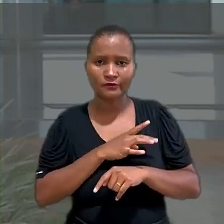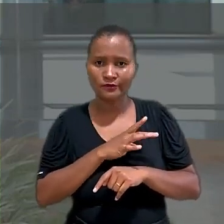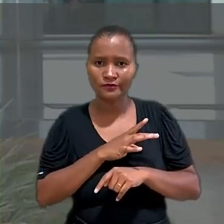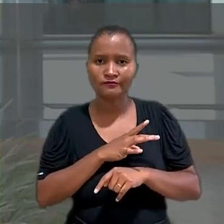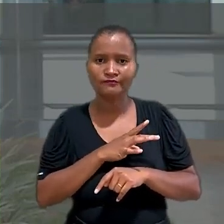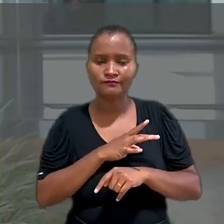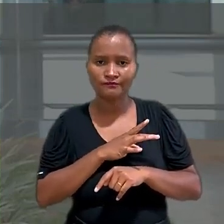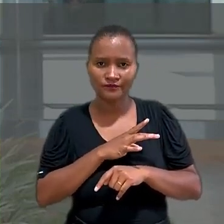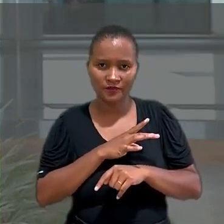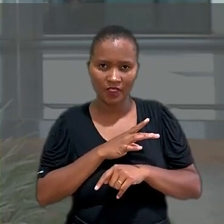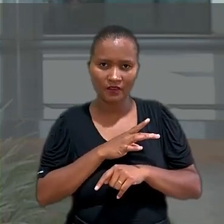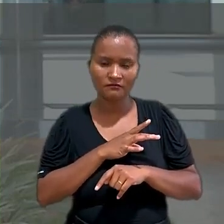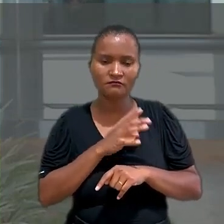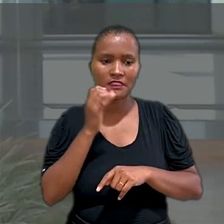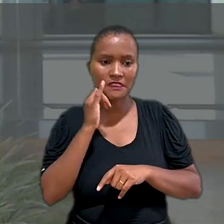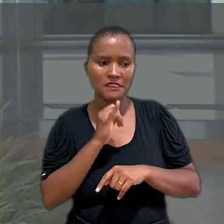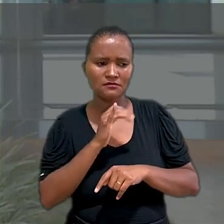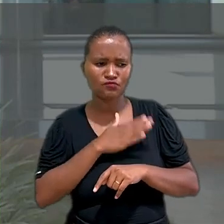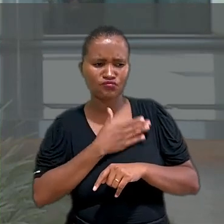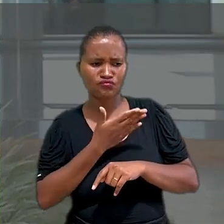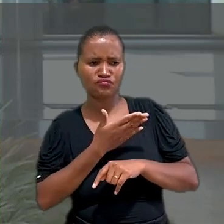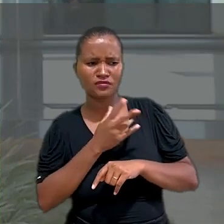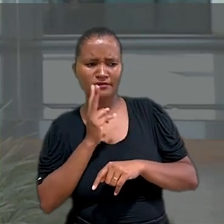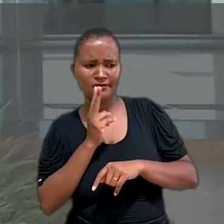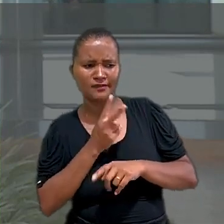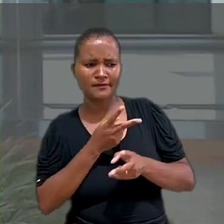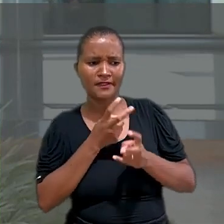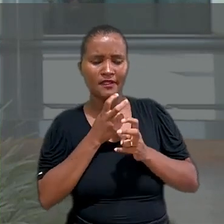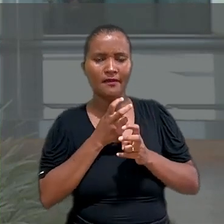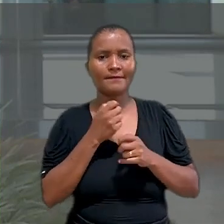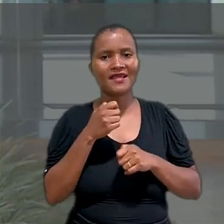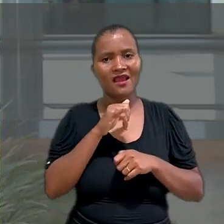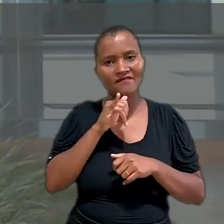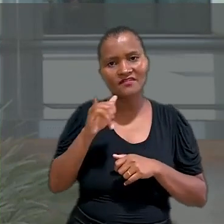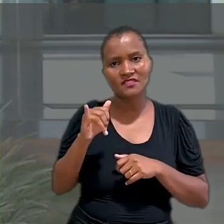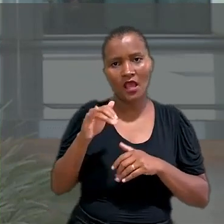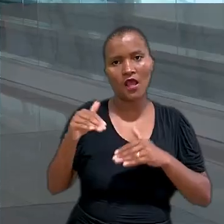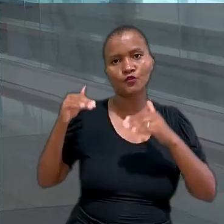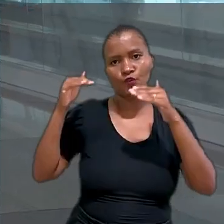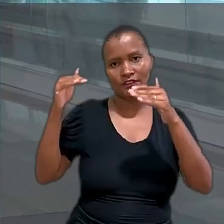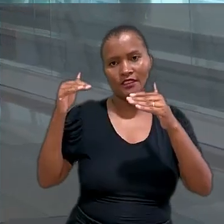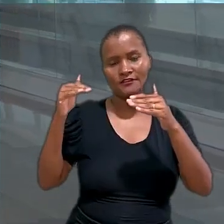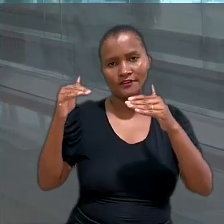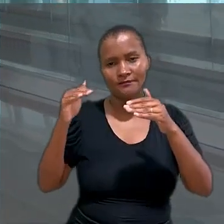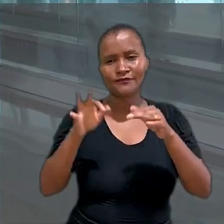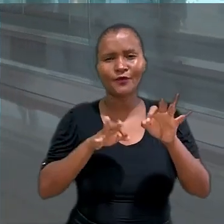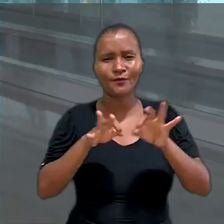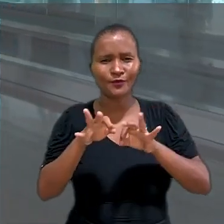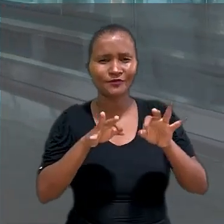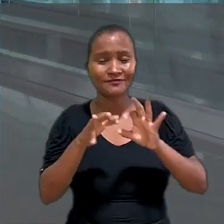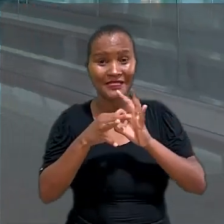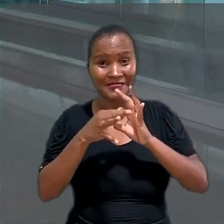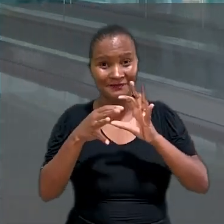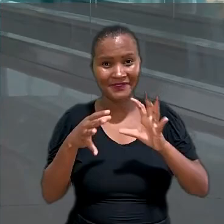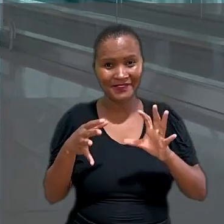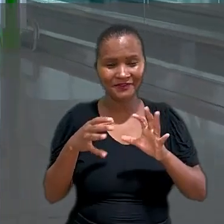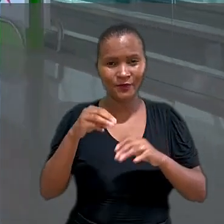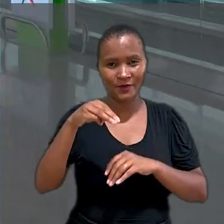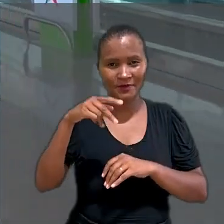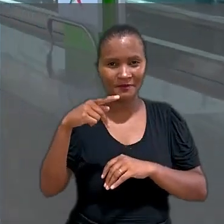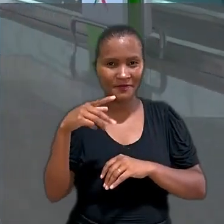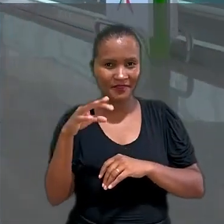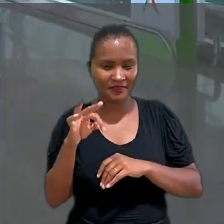de, diante de um caso suspeito de tráfico de pessoas, de comunicar às autoridades. Por meio do projeto Liberdade no Ar,